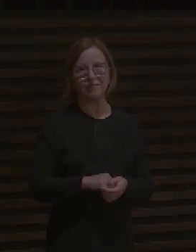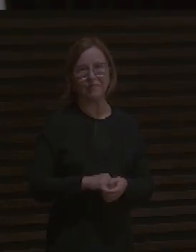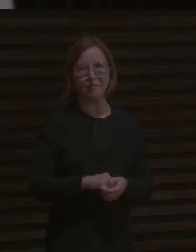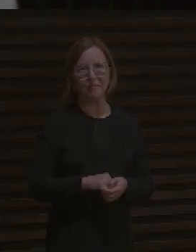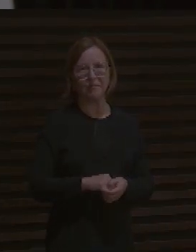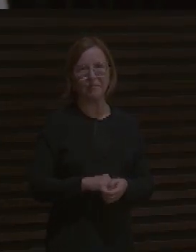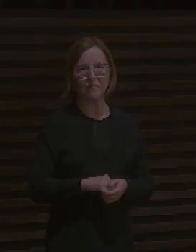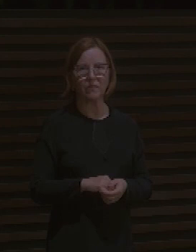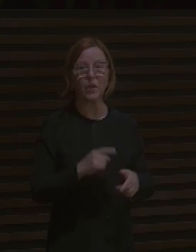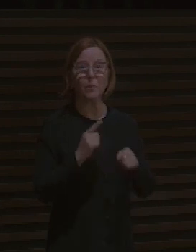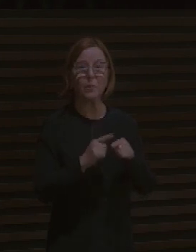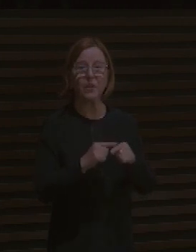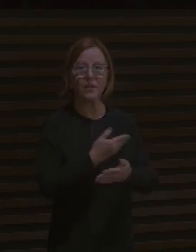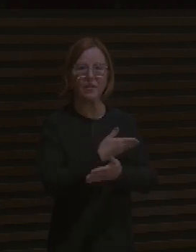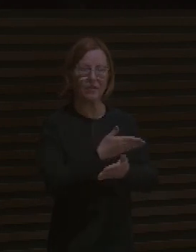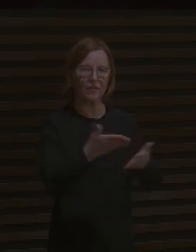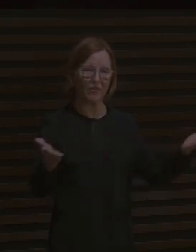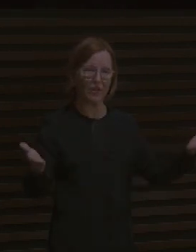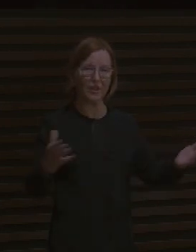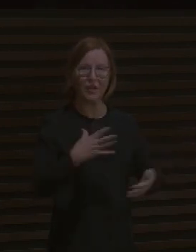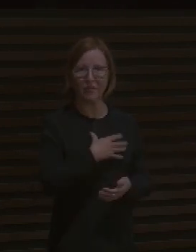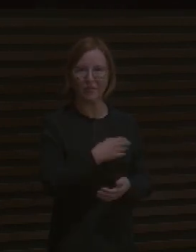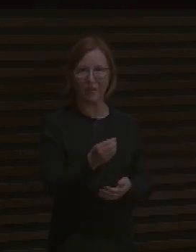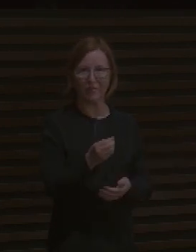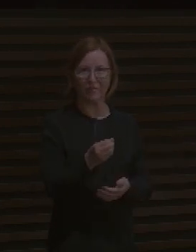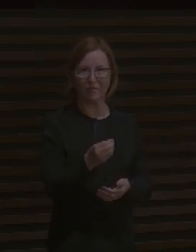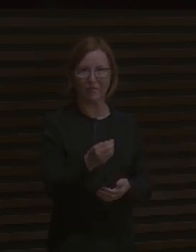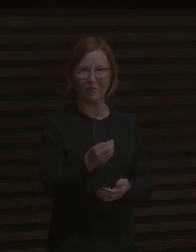E porque vós sois filhos,